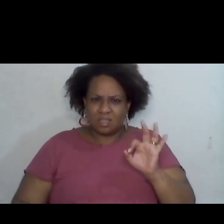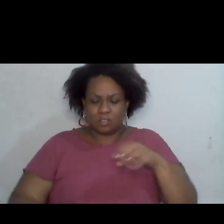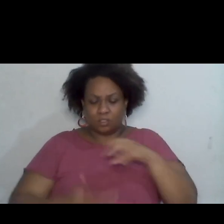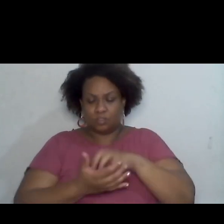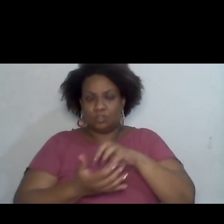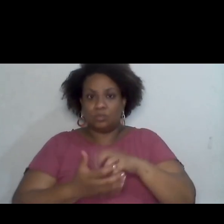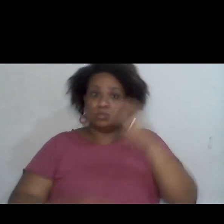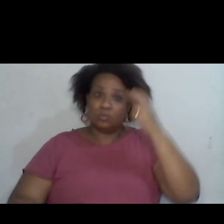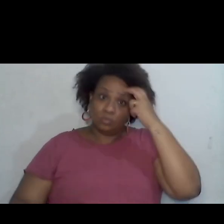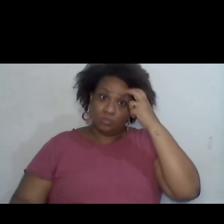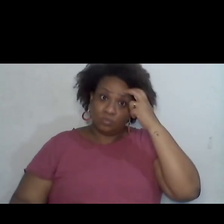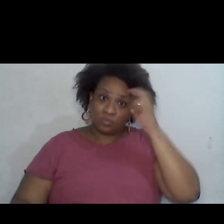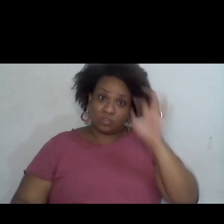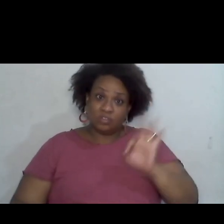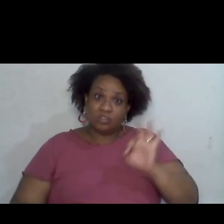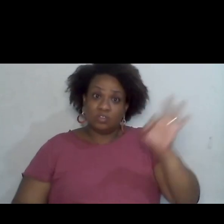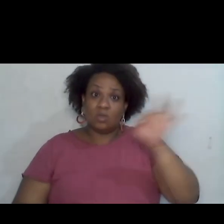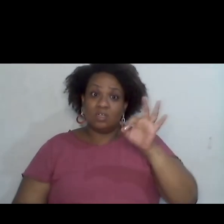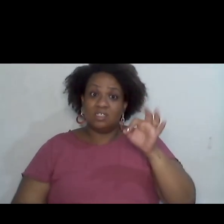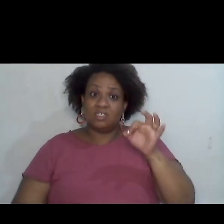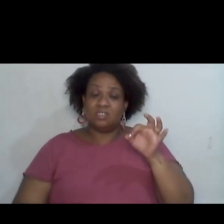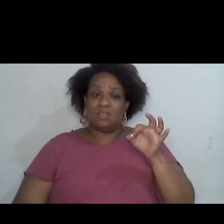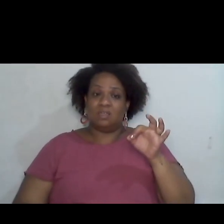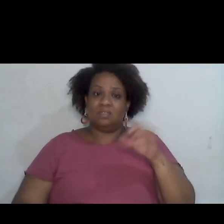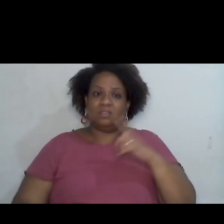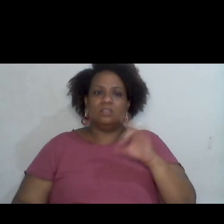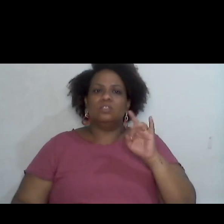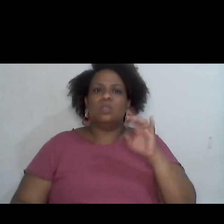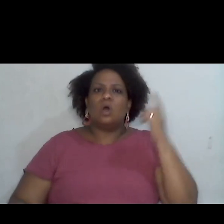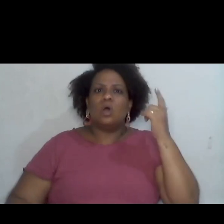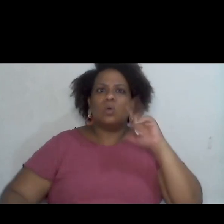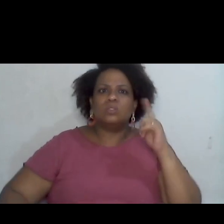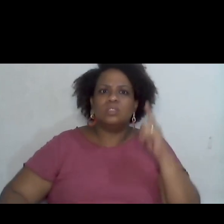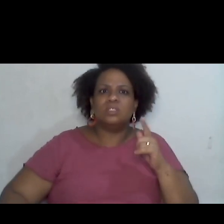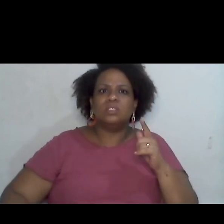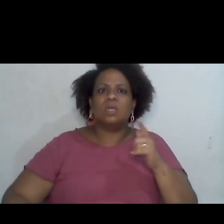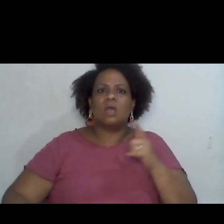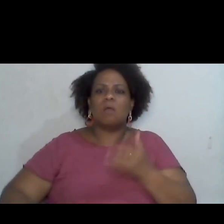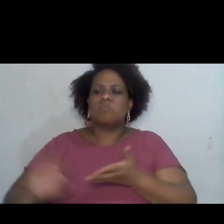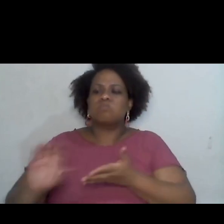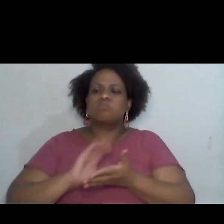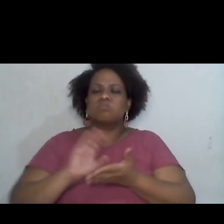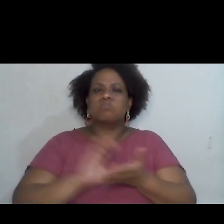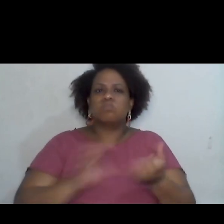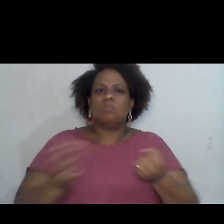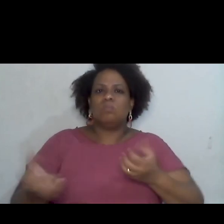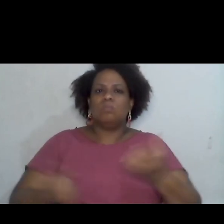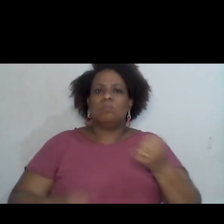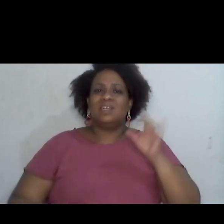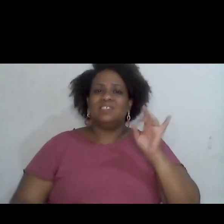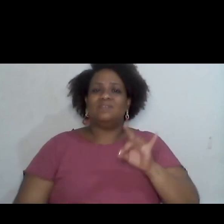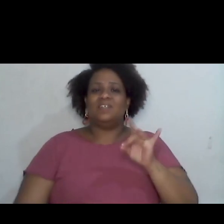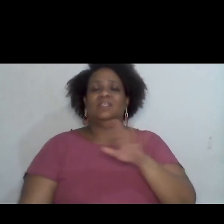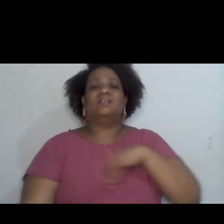unidos, organizados, a gente tem um poder muito grande, não só de conquistar recursos, de disputar editais, mas de fazer a disputa real na sociedade,